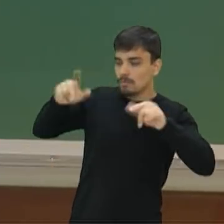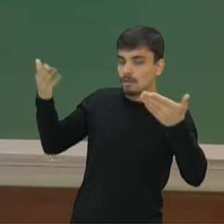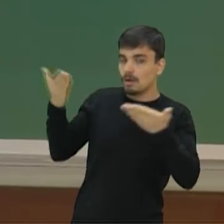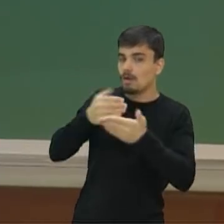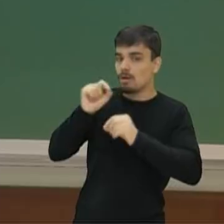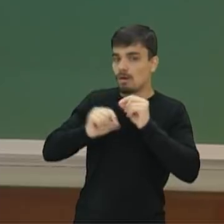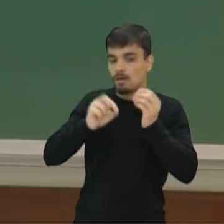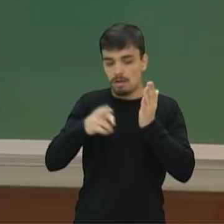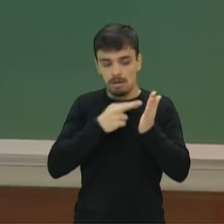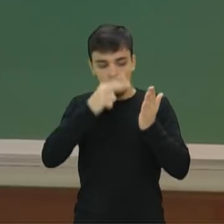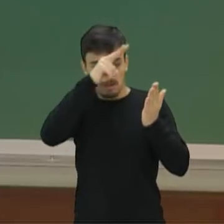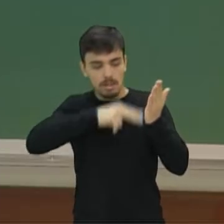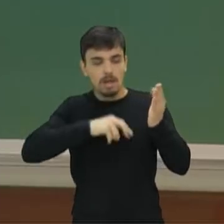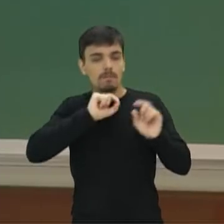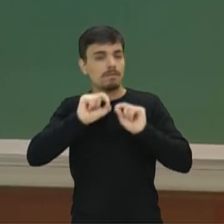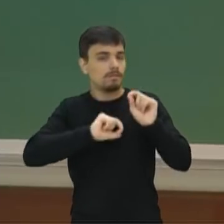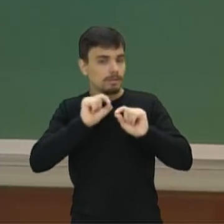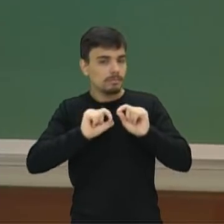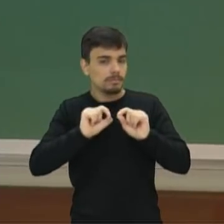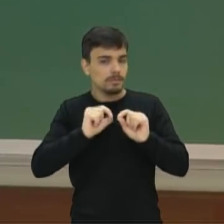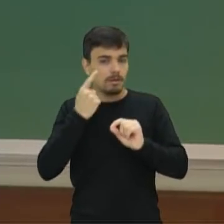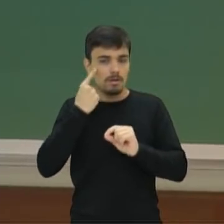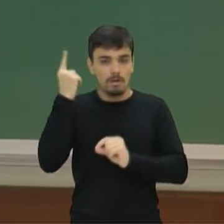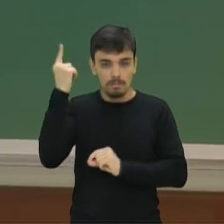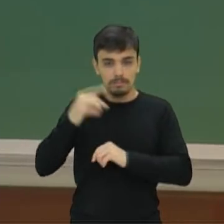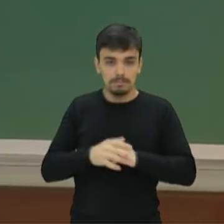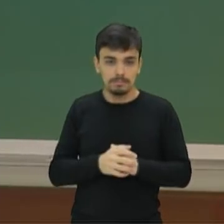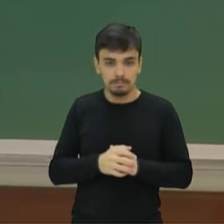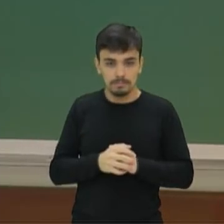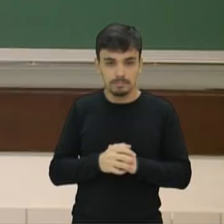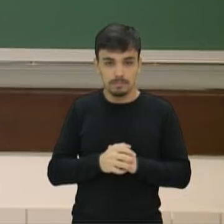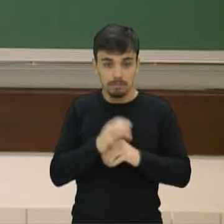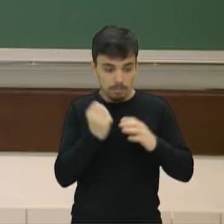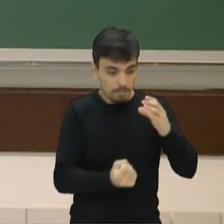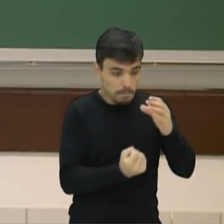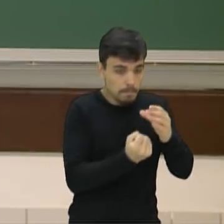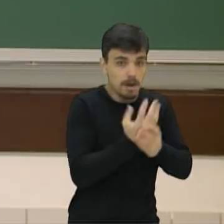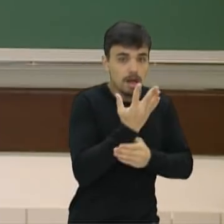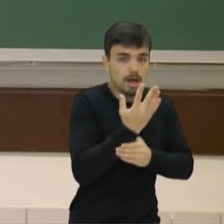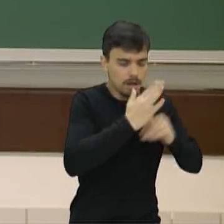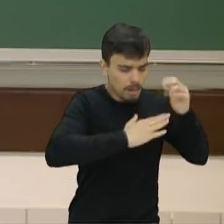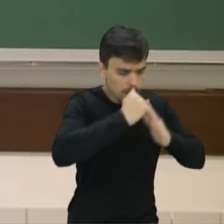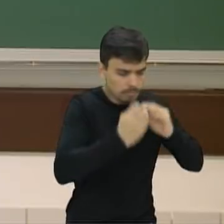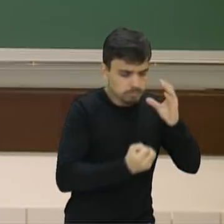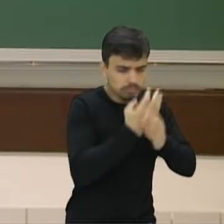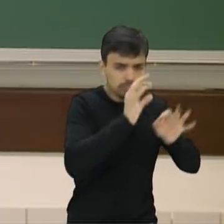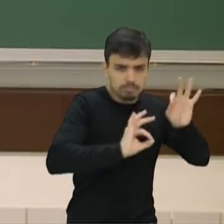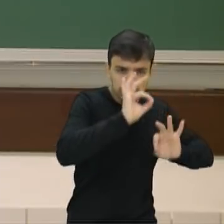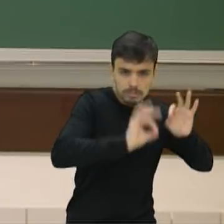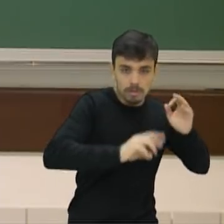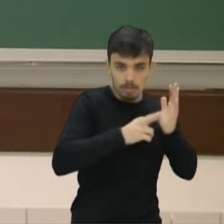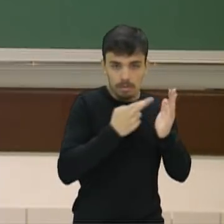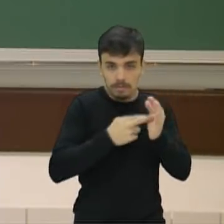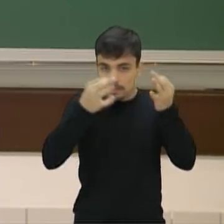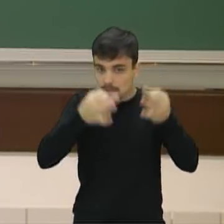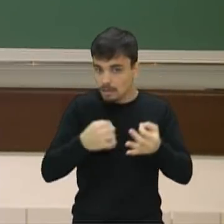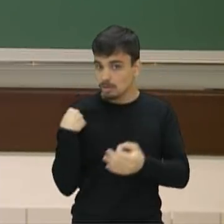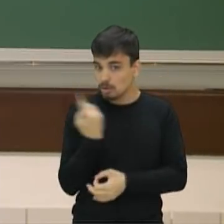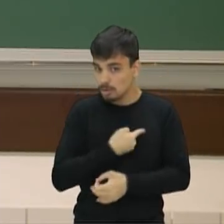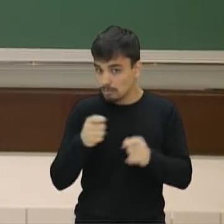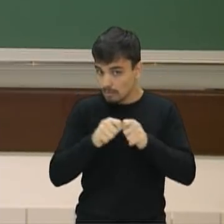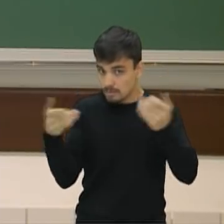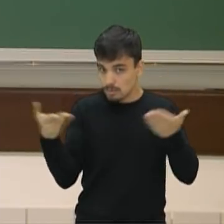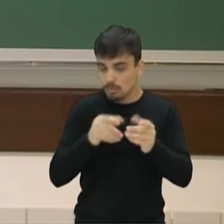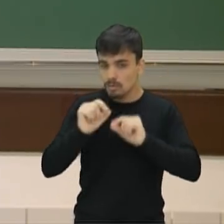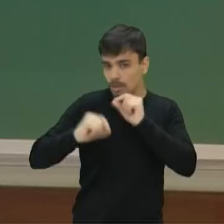uma revista, hoje nós vamos create a magazine. Vamos criar uma revista? Vamos pensar comigo? Então, a gente vai fazer uma revista, certo? O que a gente tem que